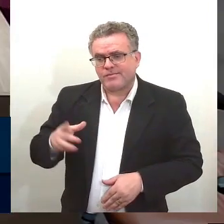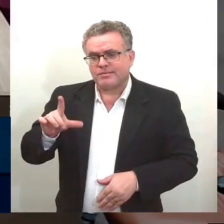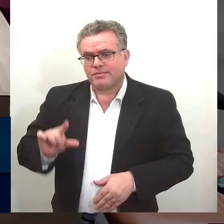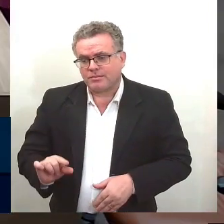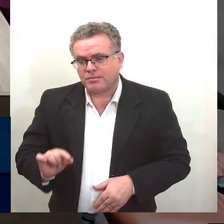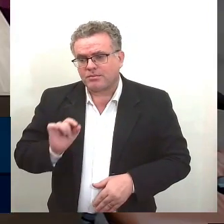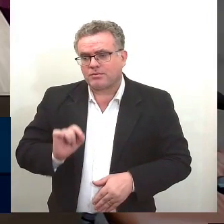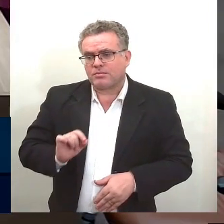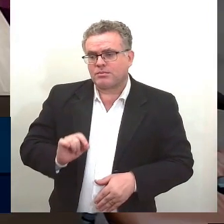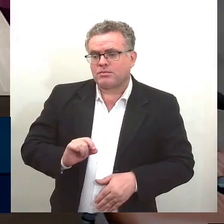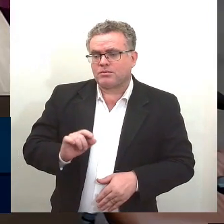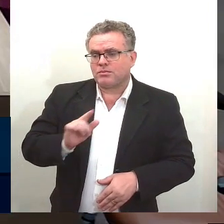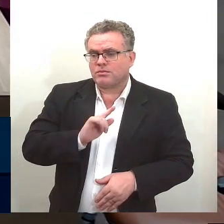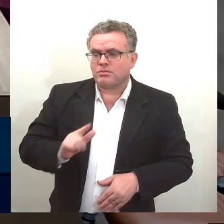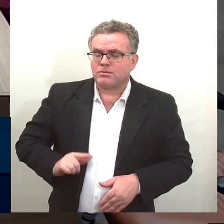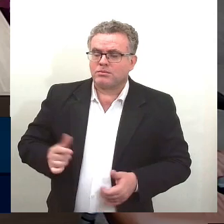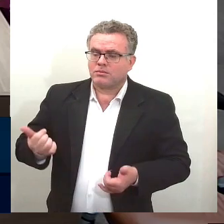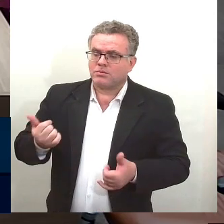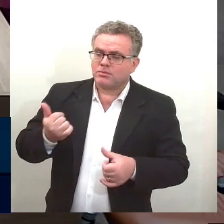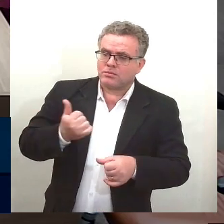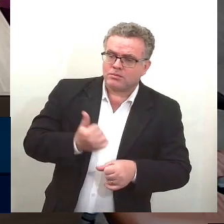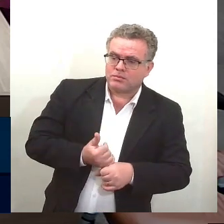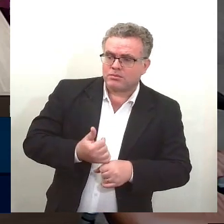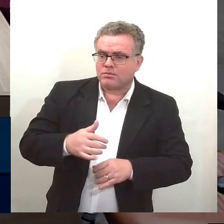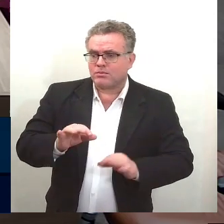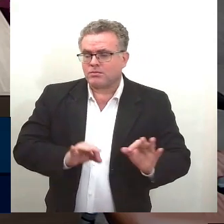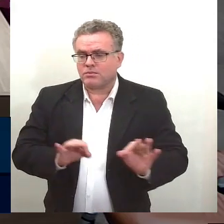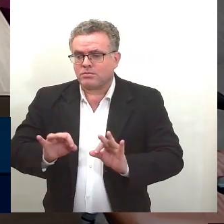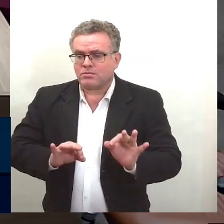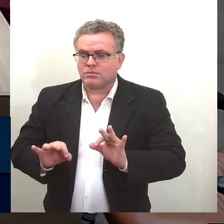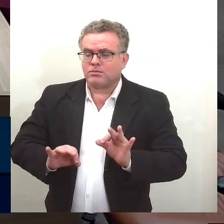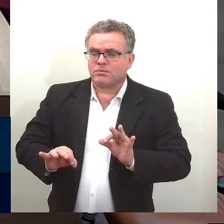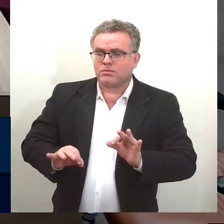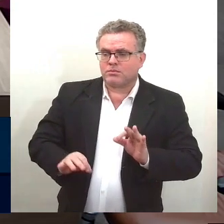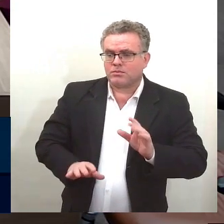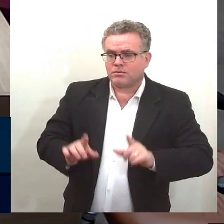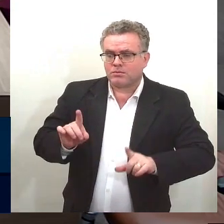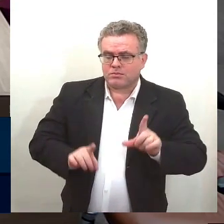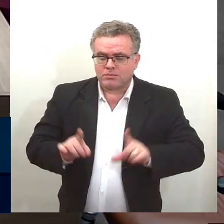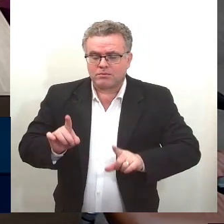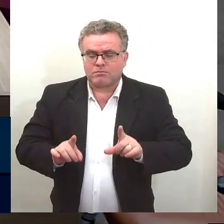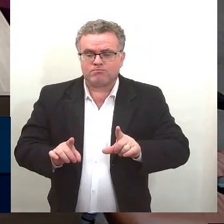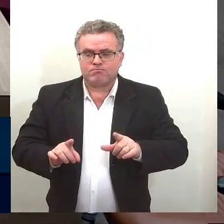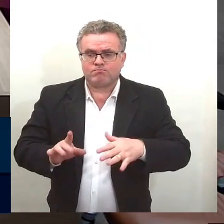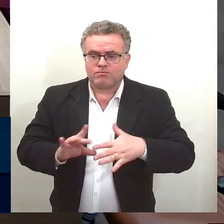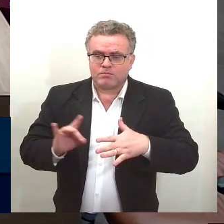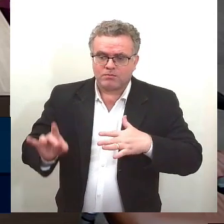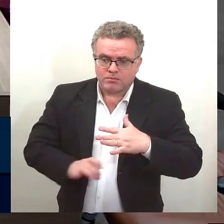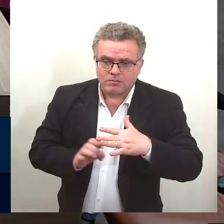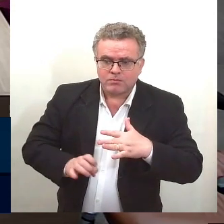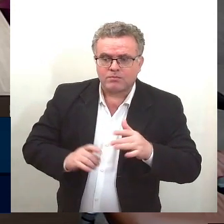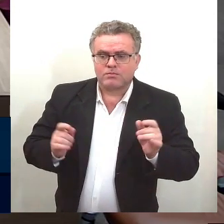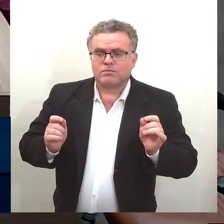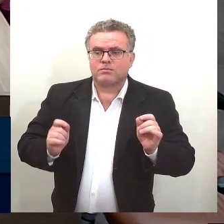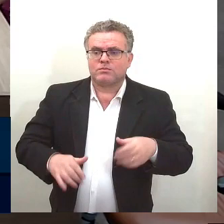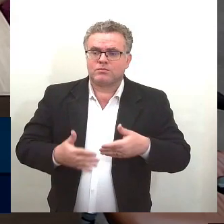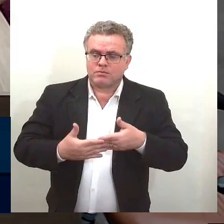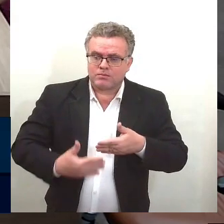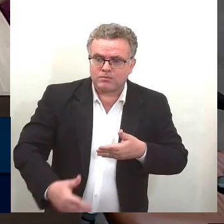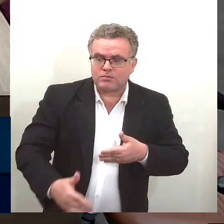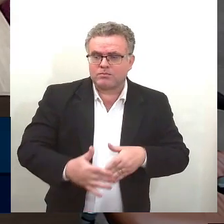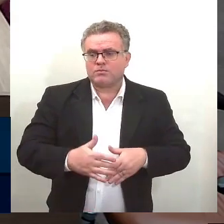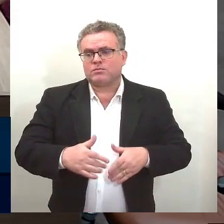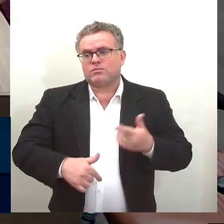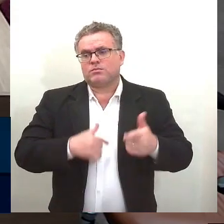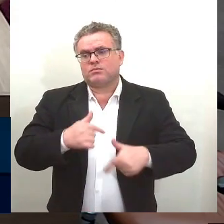os projetos, fazendo licitação, termos de referência, e a execução começa a partir do meio desse ano para os próximos